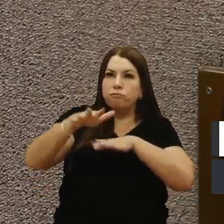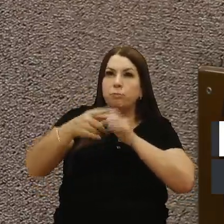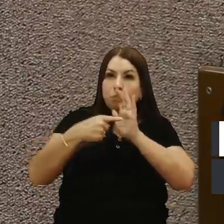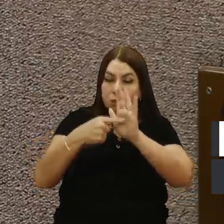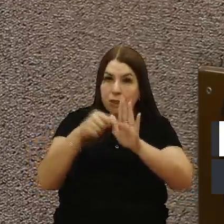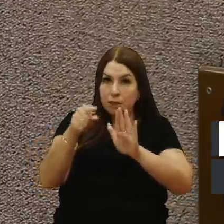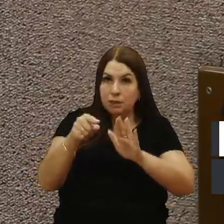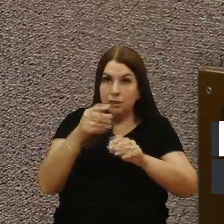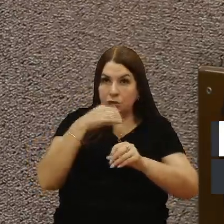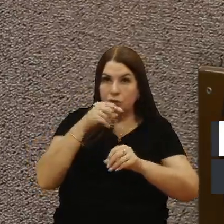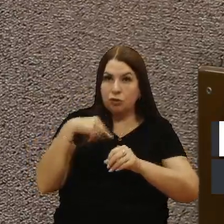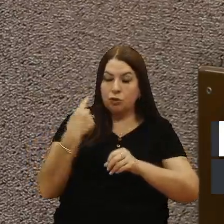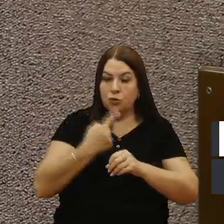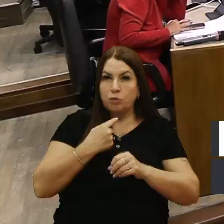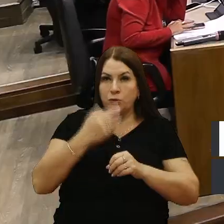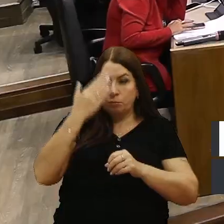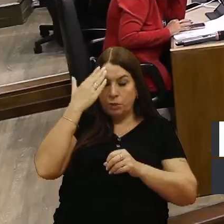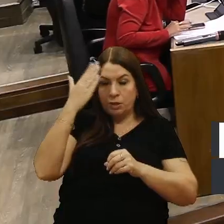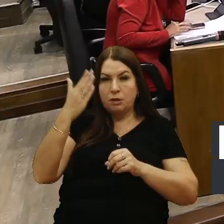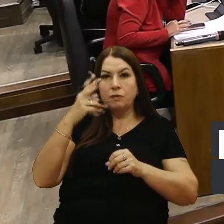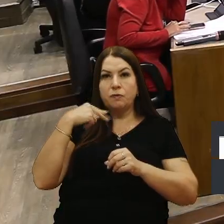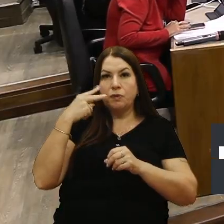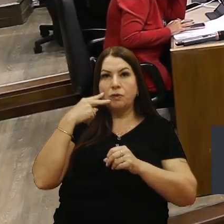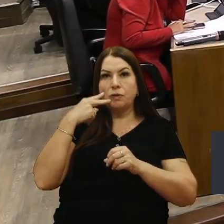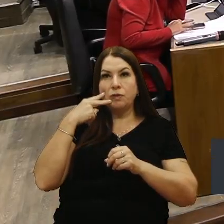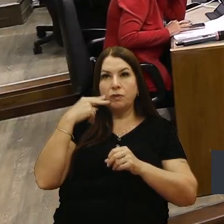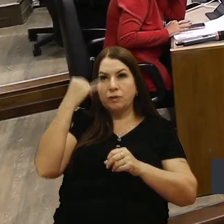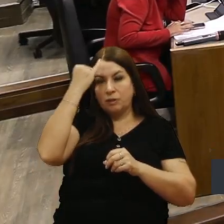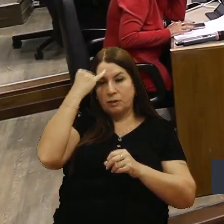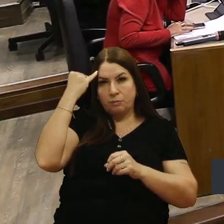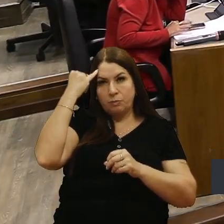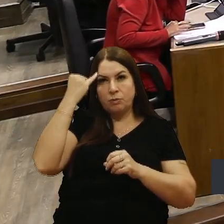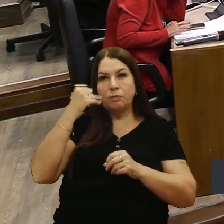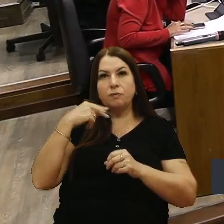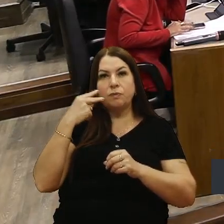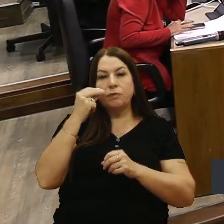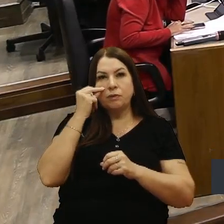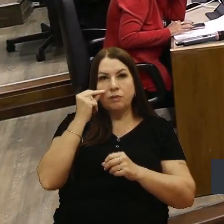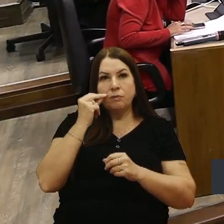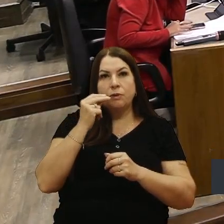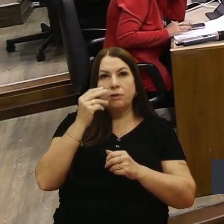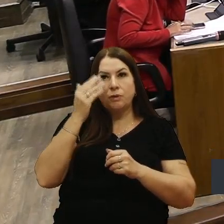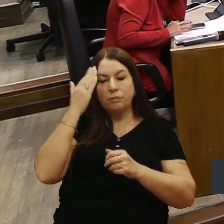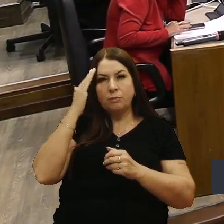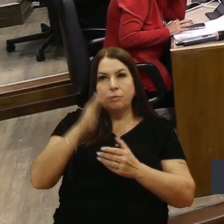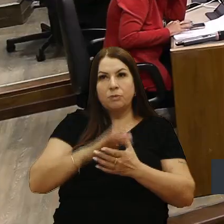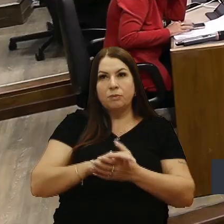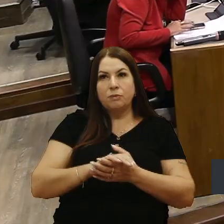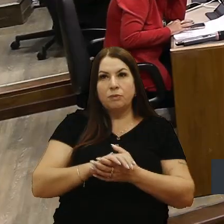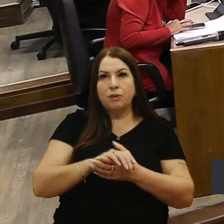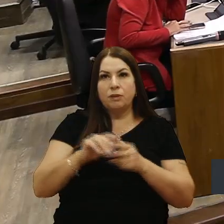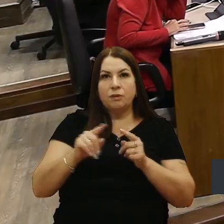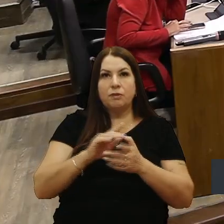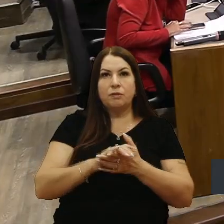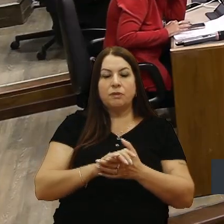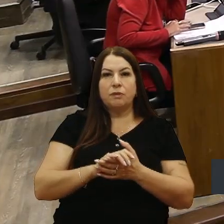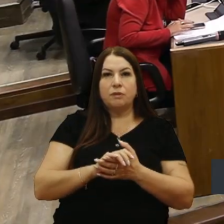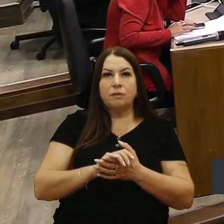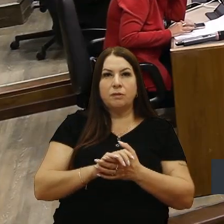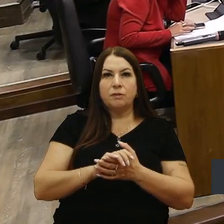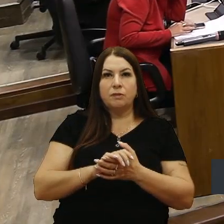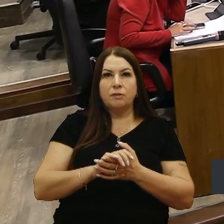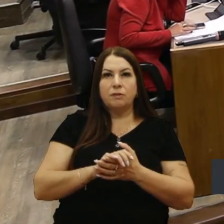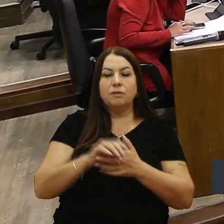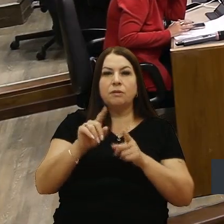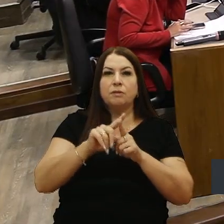eles que Caxias é nossa. Obrigado. Obrigado, vereador D'Ambros. Na sequência, vereador Libardi. Obrigado pela gentileza. Ressaltar, vereador João Luiz, que o para senhor finalizar, presidente,